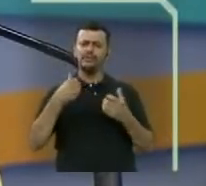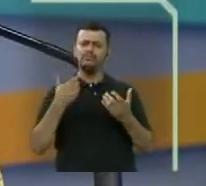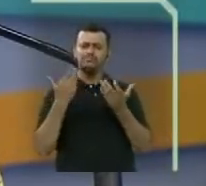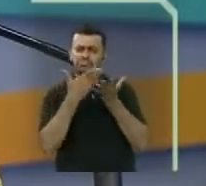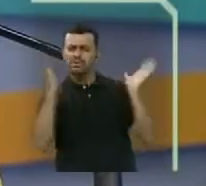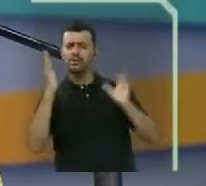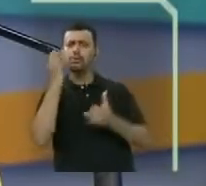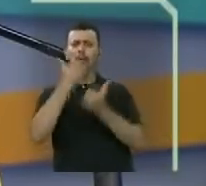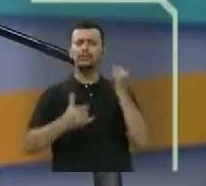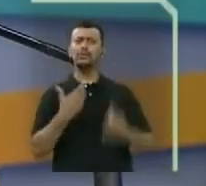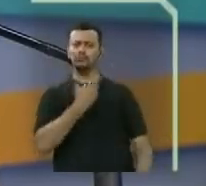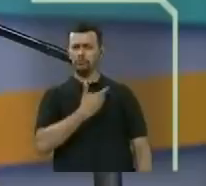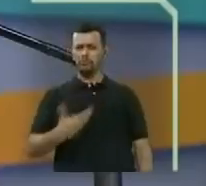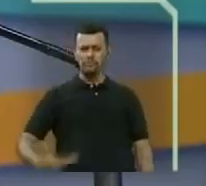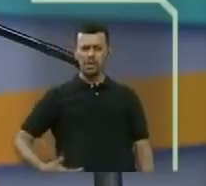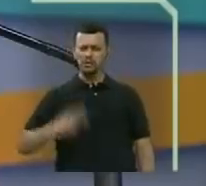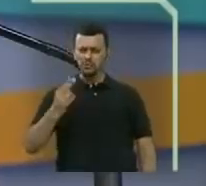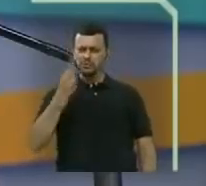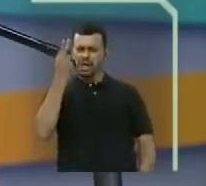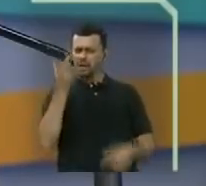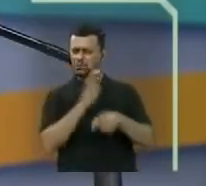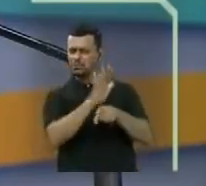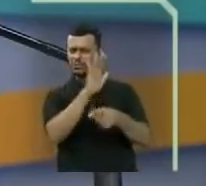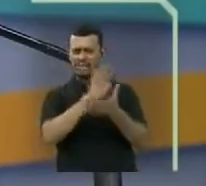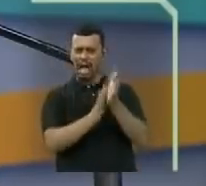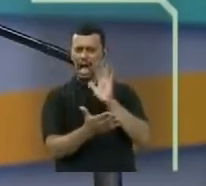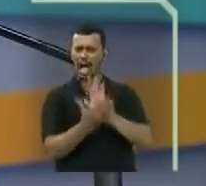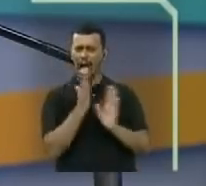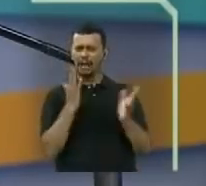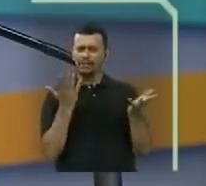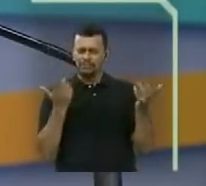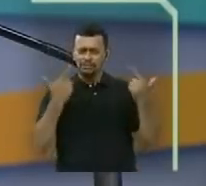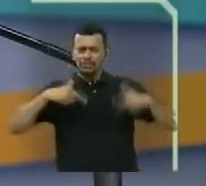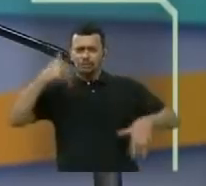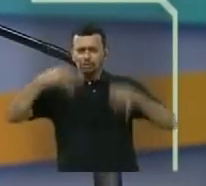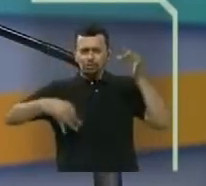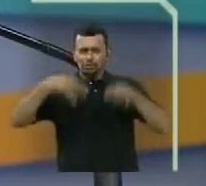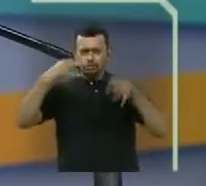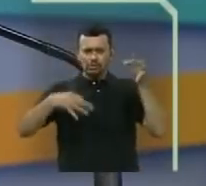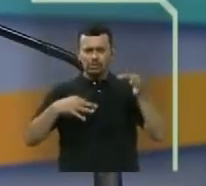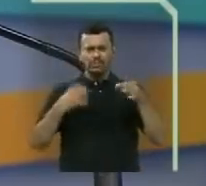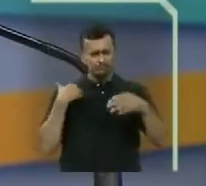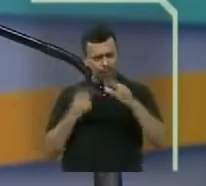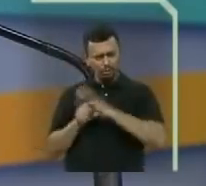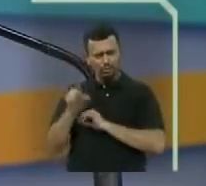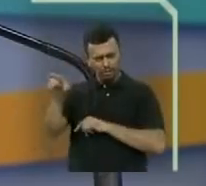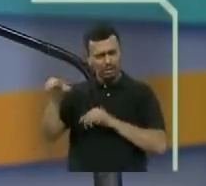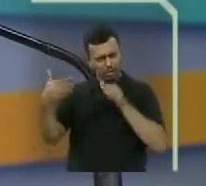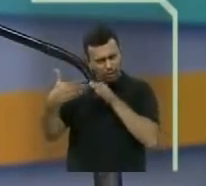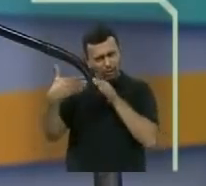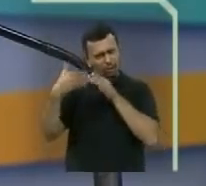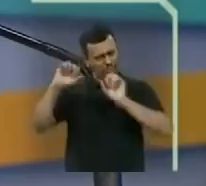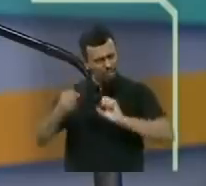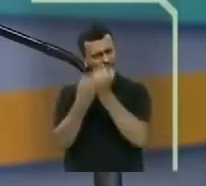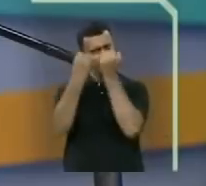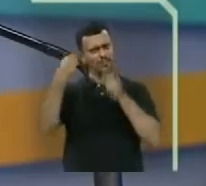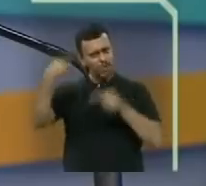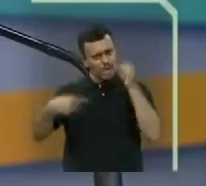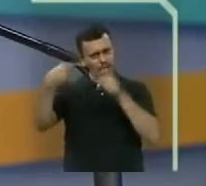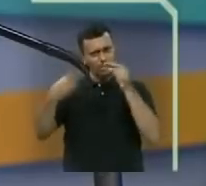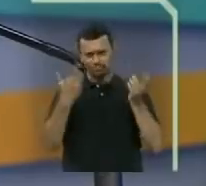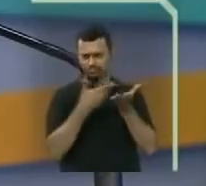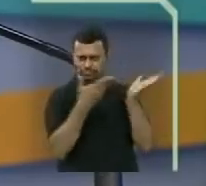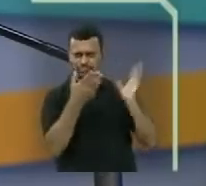para combater essa injustiça. Eu pergunto, é essa a política que você defende para nós,